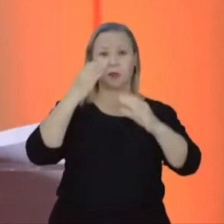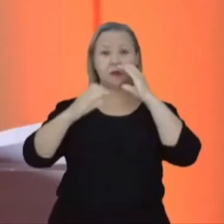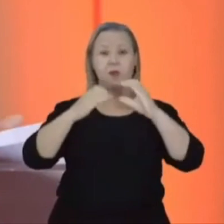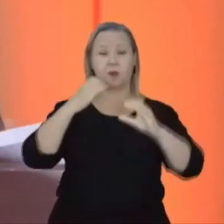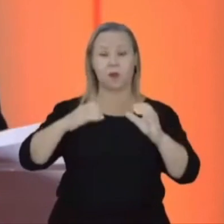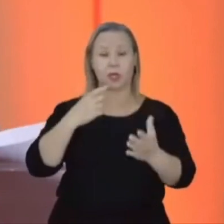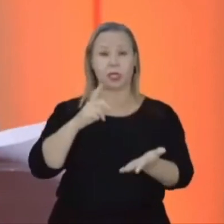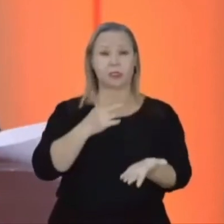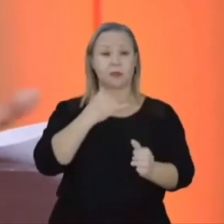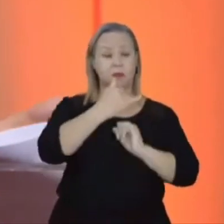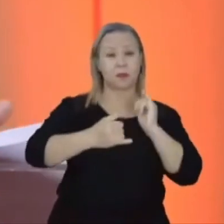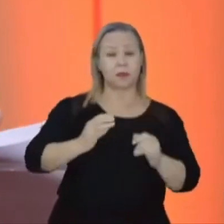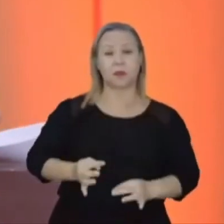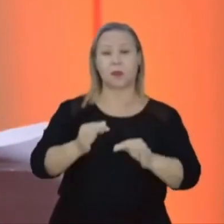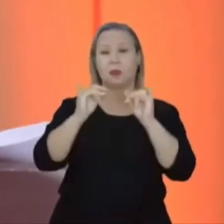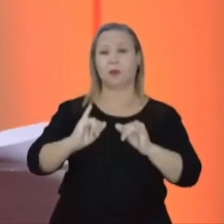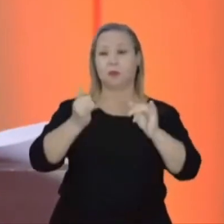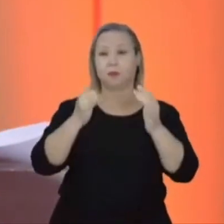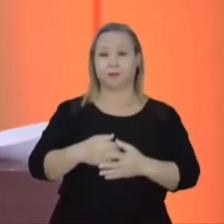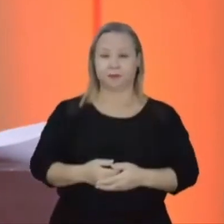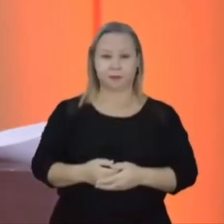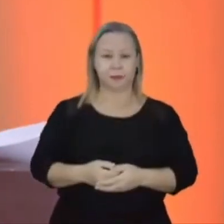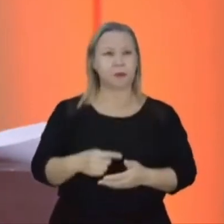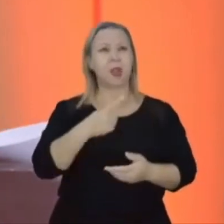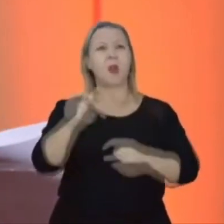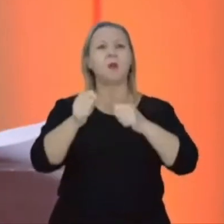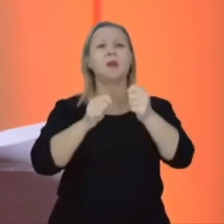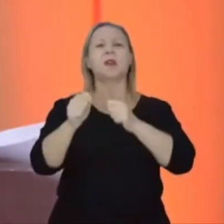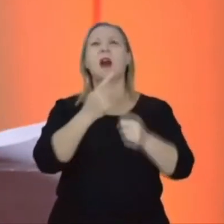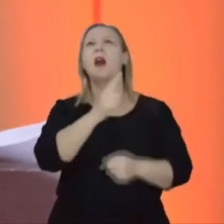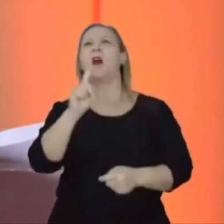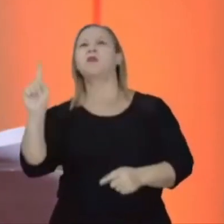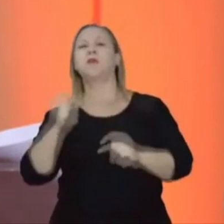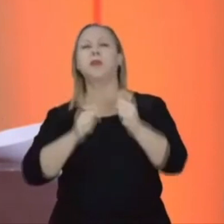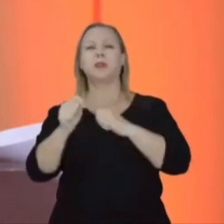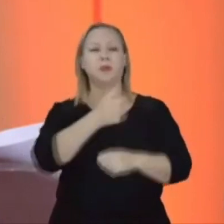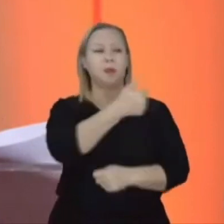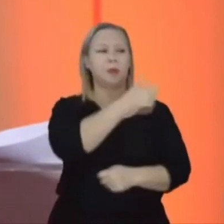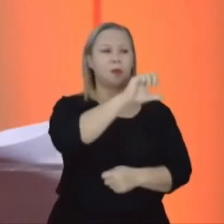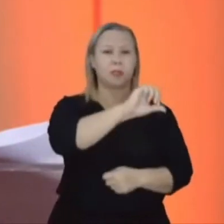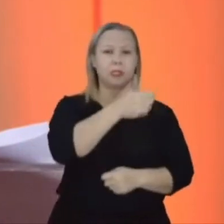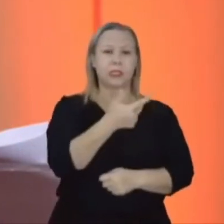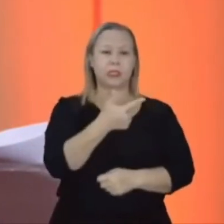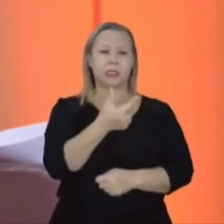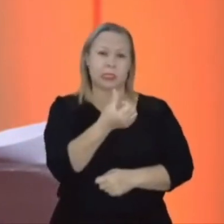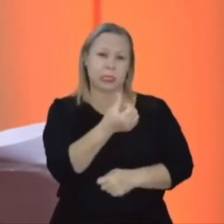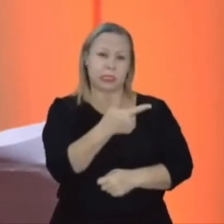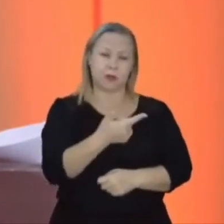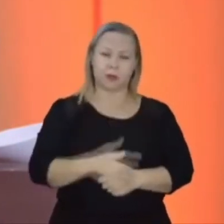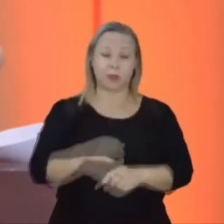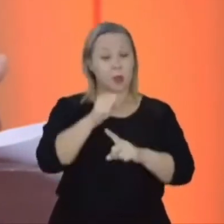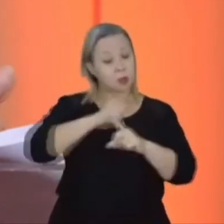regulação nossa era de 1962. Sabe? Então, como é que a gente faz aquilo? A sociedade diz, e nós